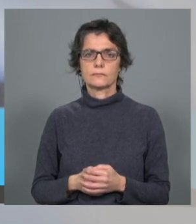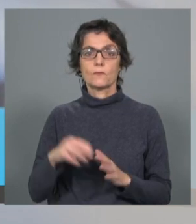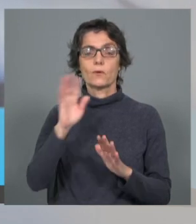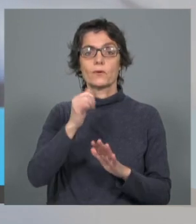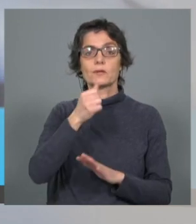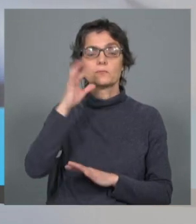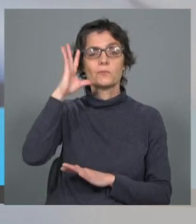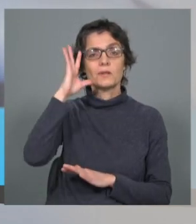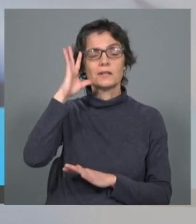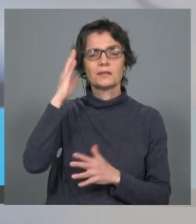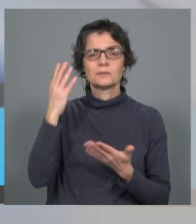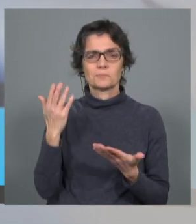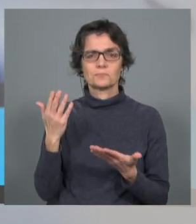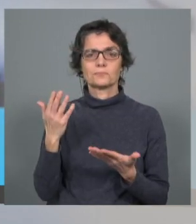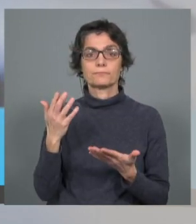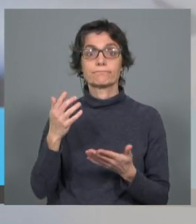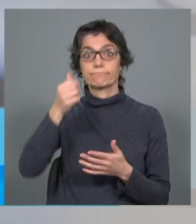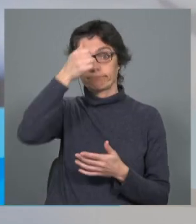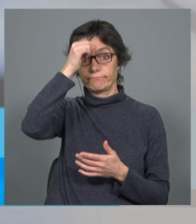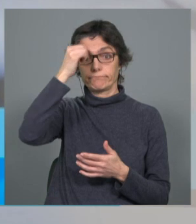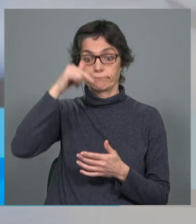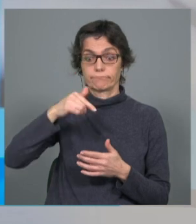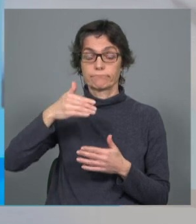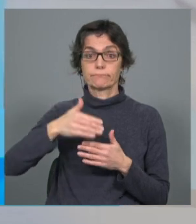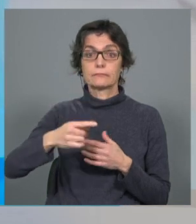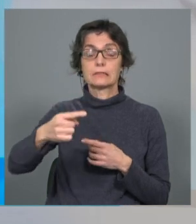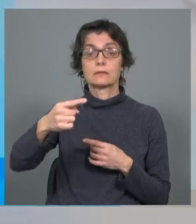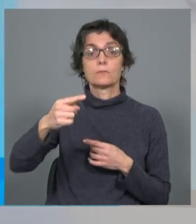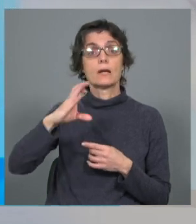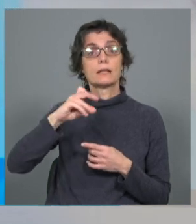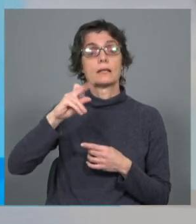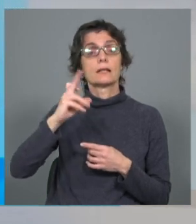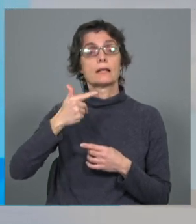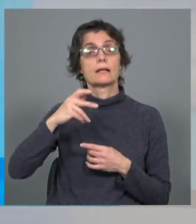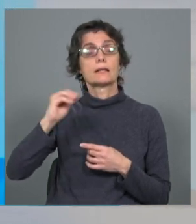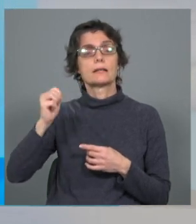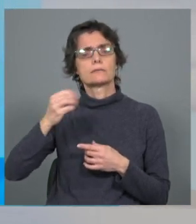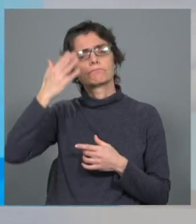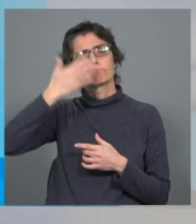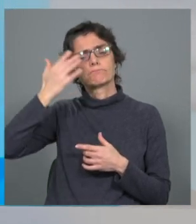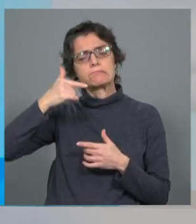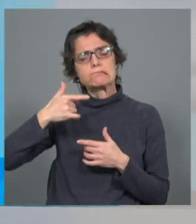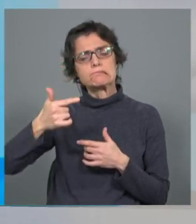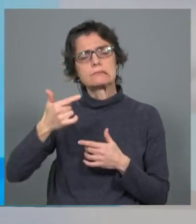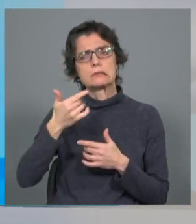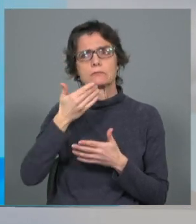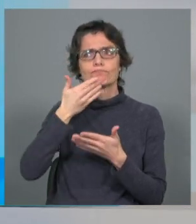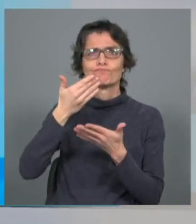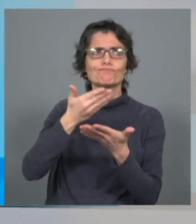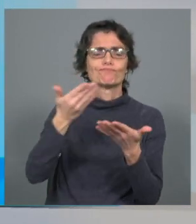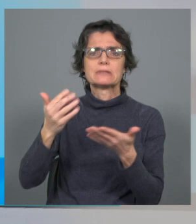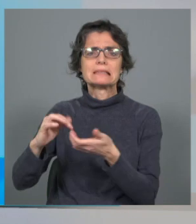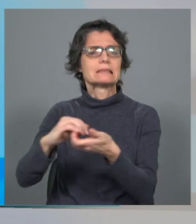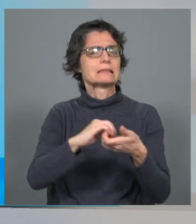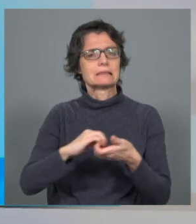Olá, muito boa tarde. Começa neste domingo a Semana Caritas, dias que apelam à solidariedade, cada vez mais urgente nas circunstâncias